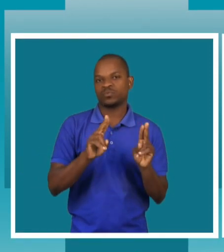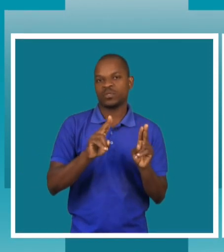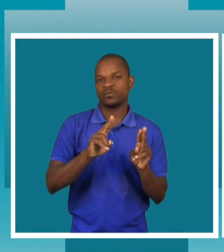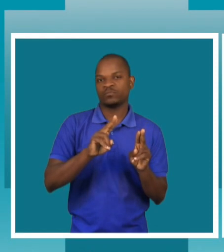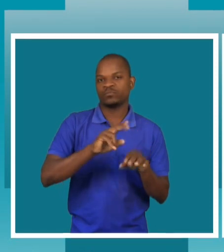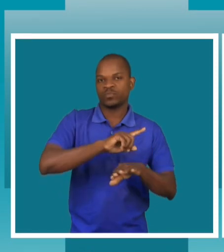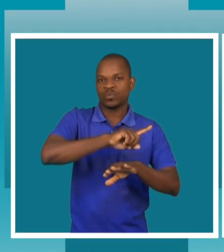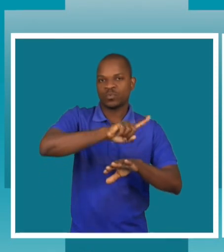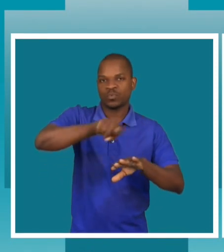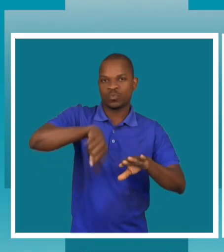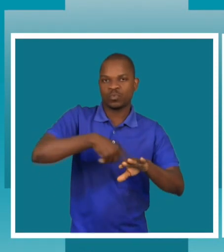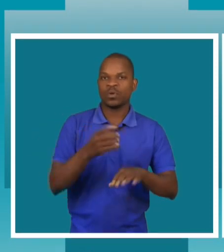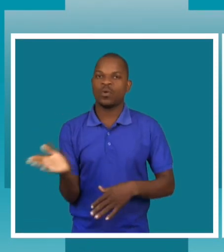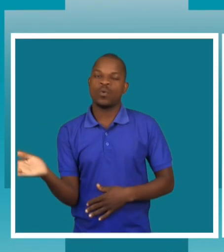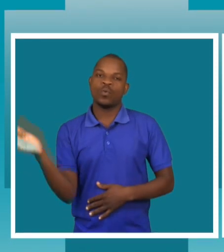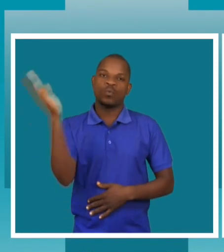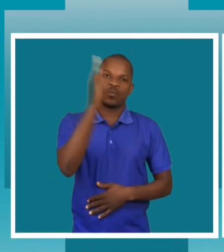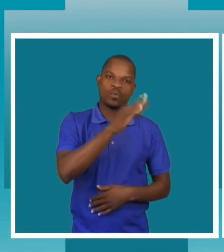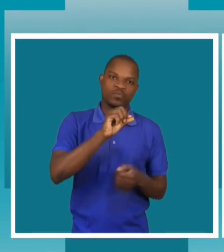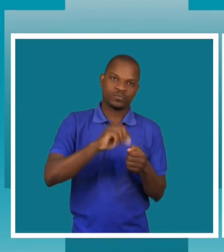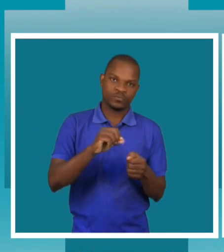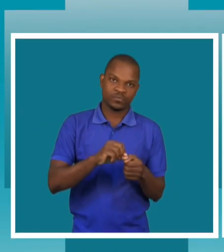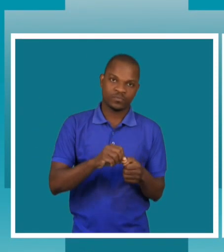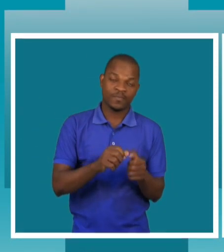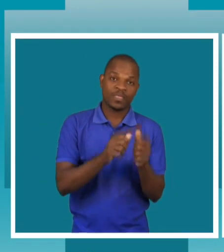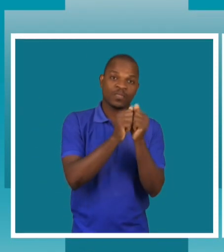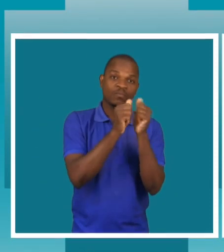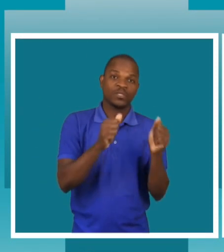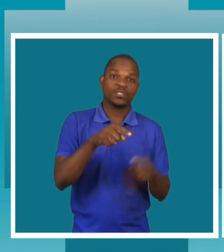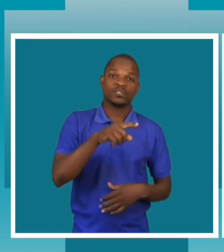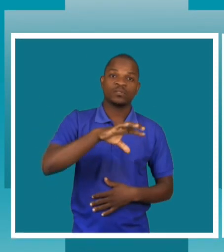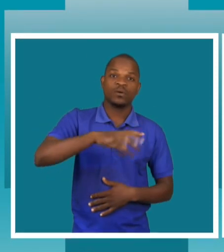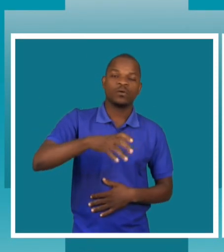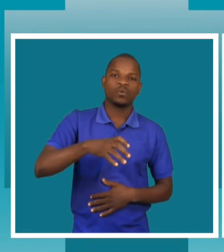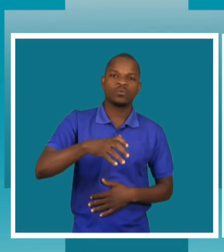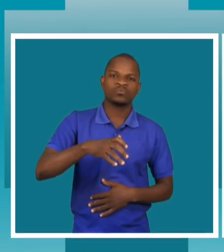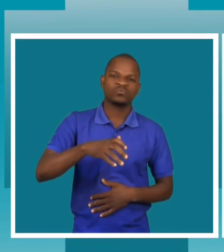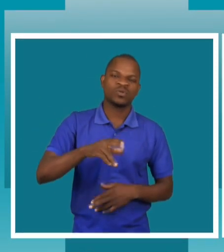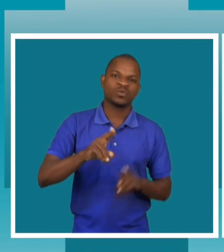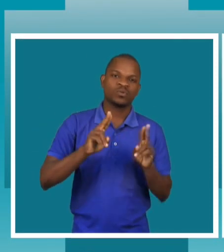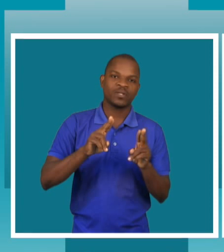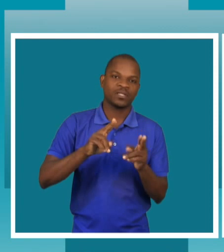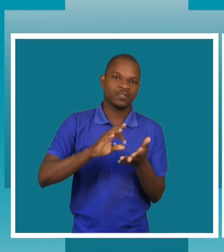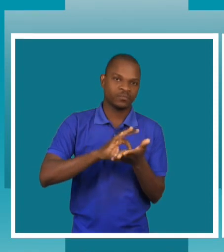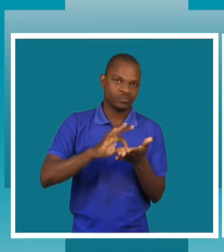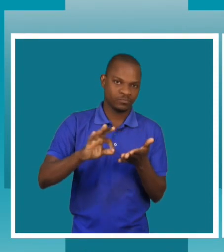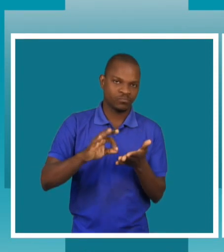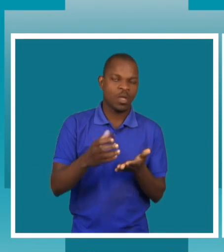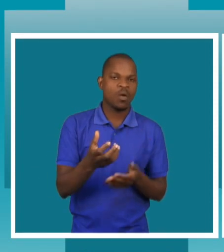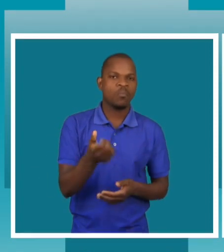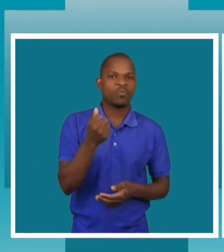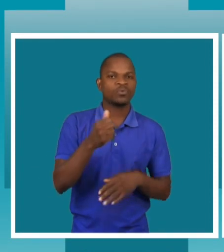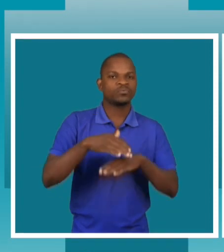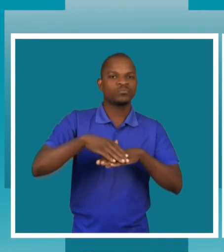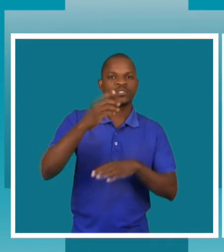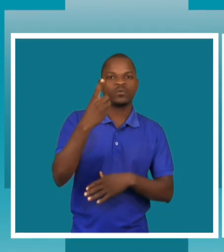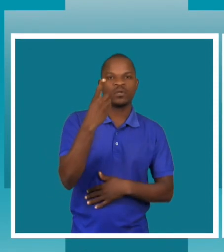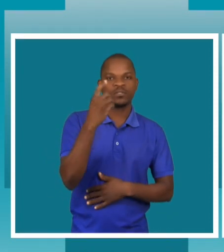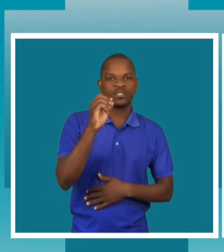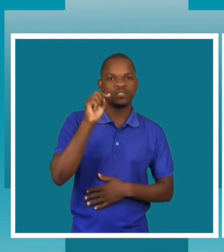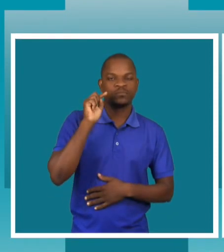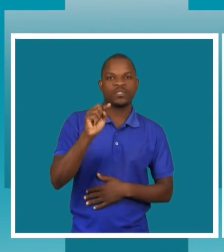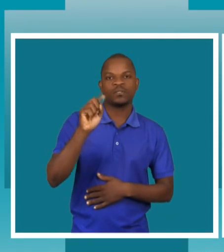dia. Se o grau de empresas que a água tem, se não for muito elevado, ela consegue atingir uma produção de 10 mil